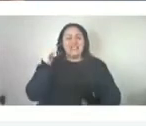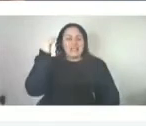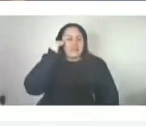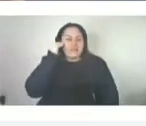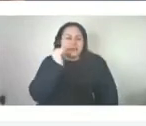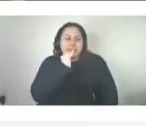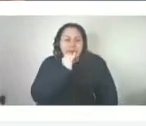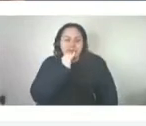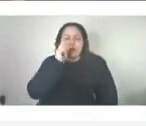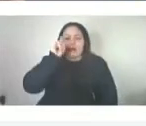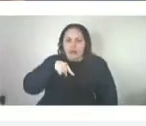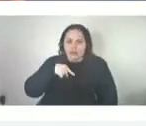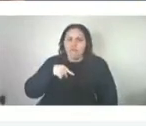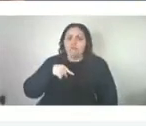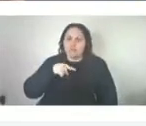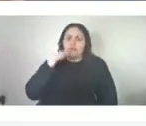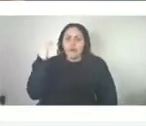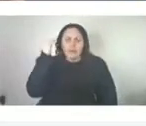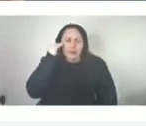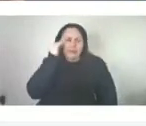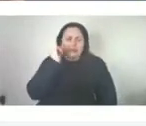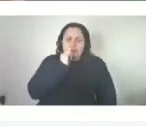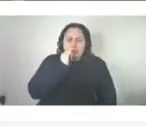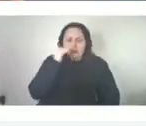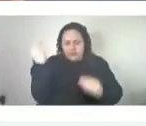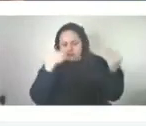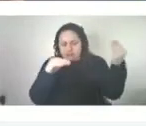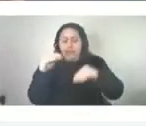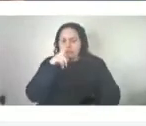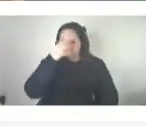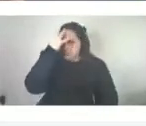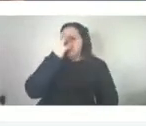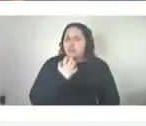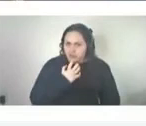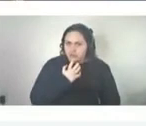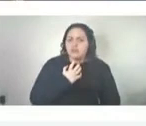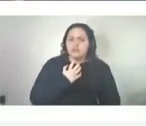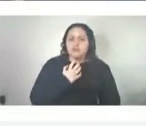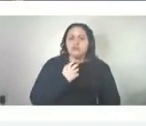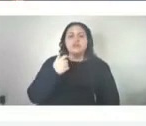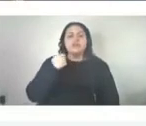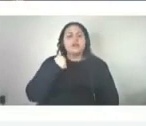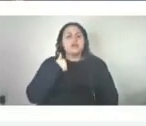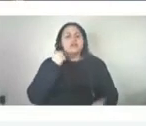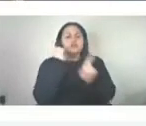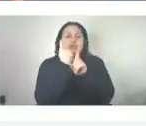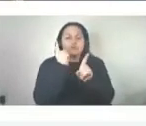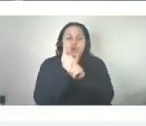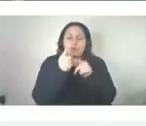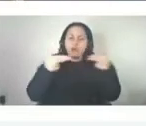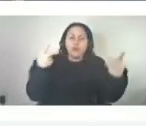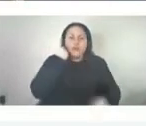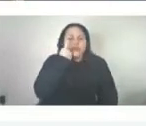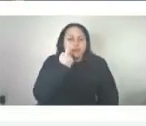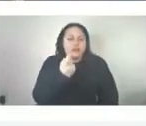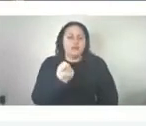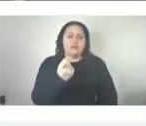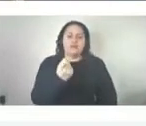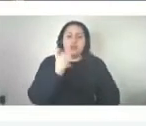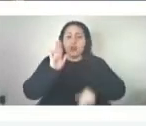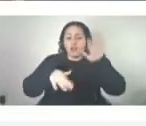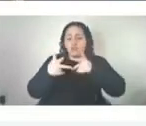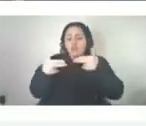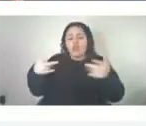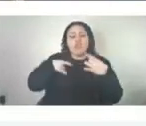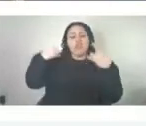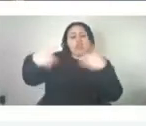duro, muito sério, né? Se descobre muitas coisas interessantes, muitas coisas a gente descarta, nunca usa, às